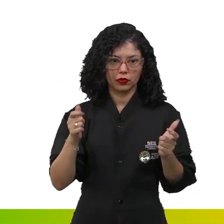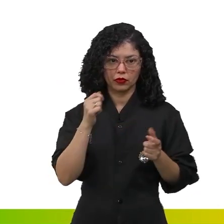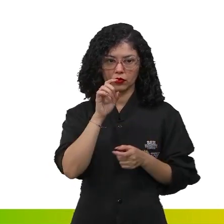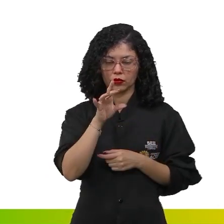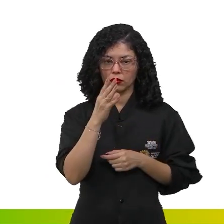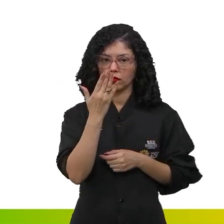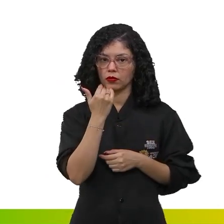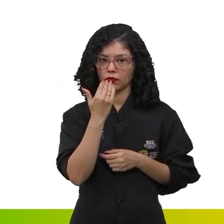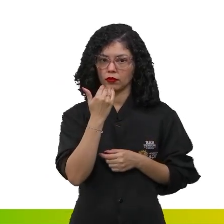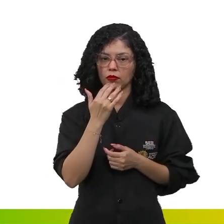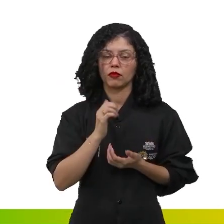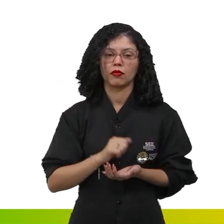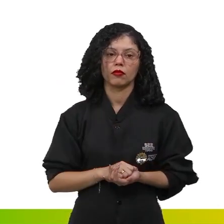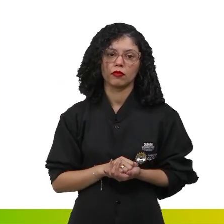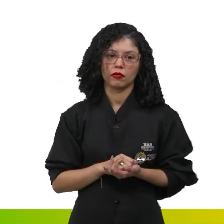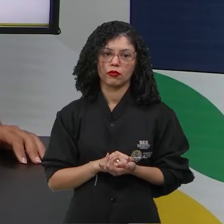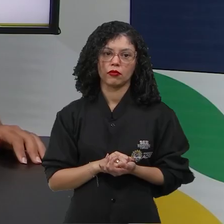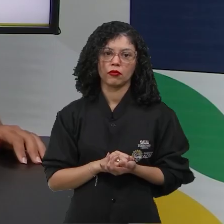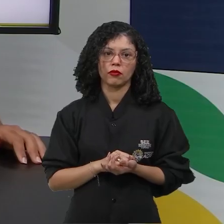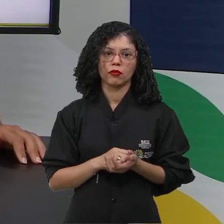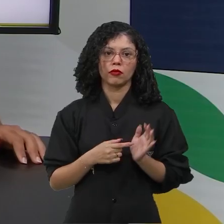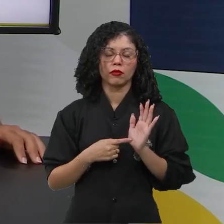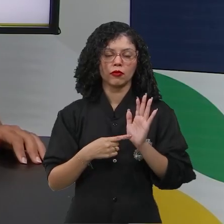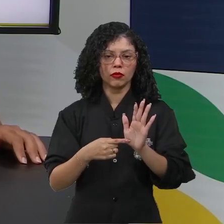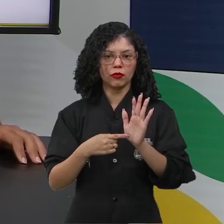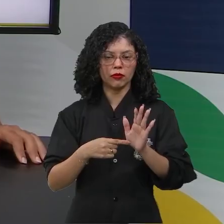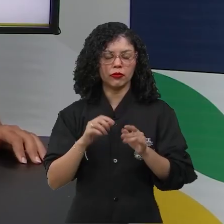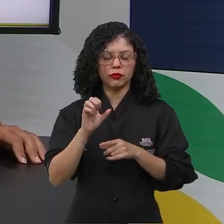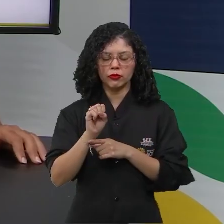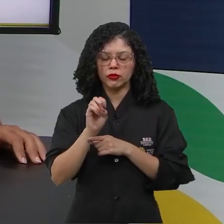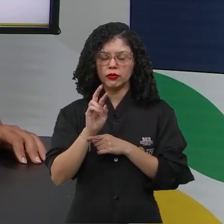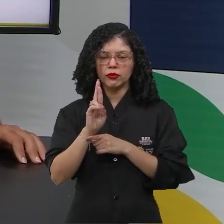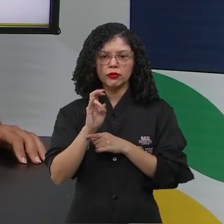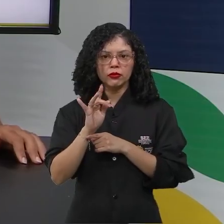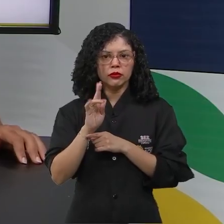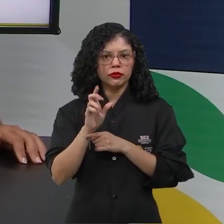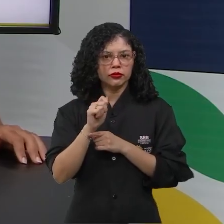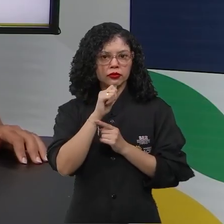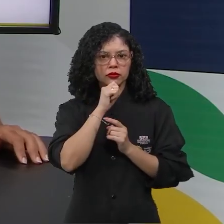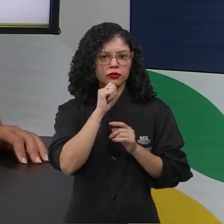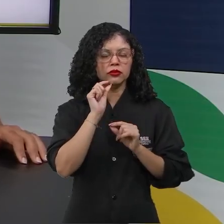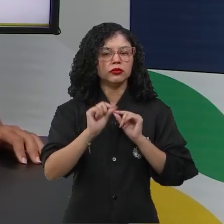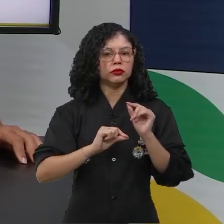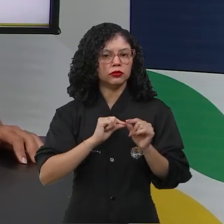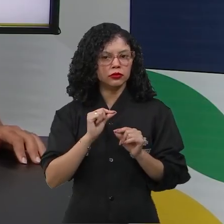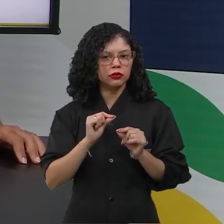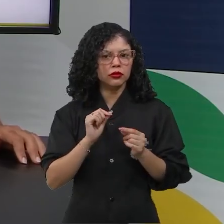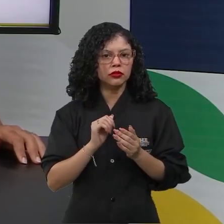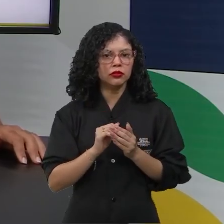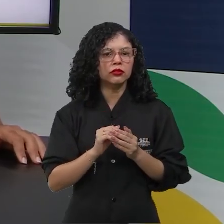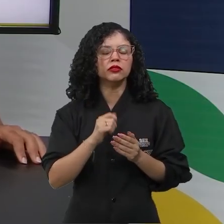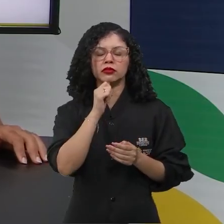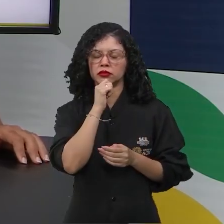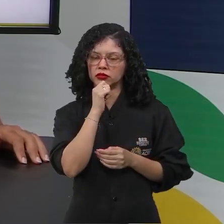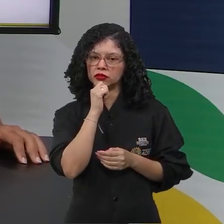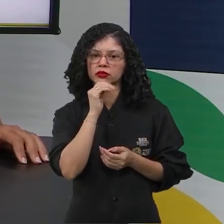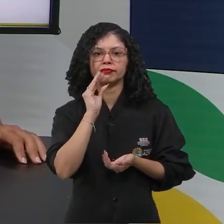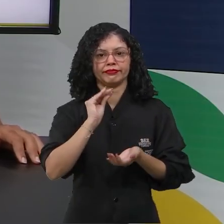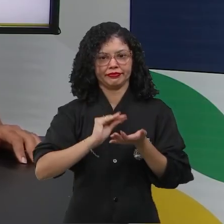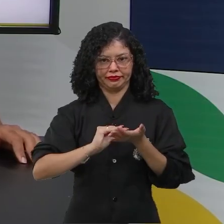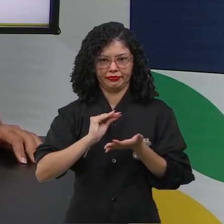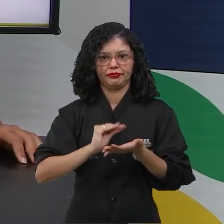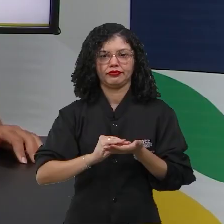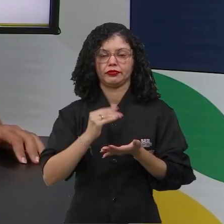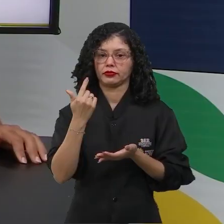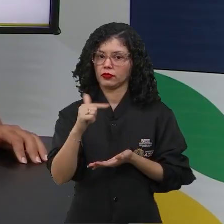apenas com alimentação. Vou lhe indicar um suplemento. O suplemento é para suprir uma falta que